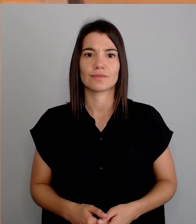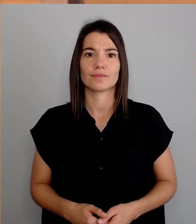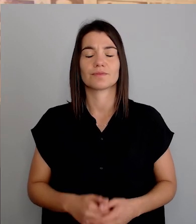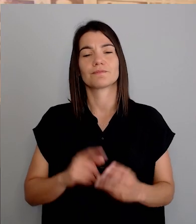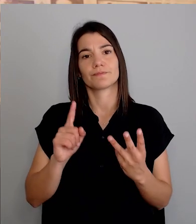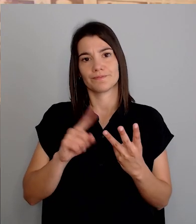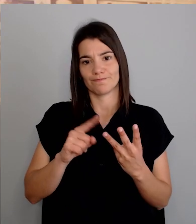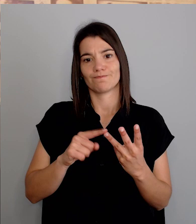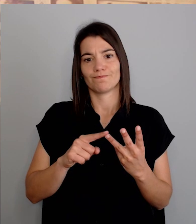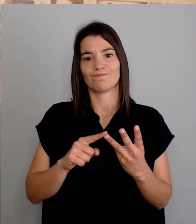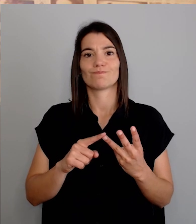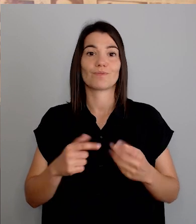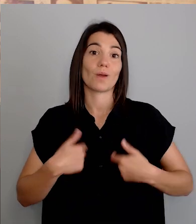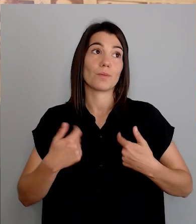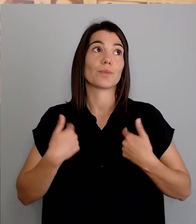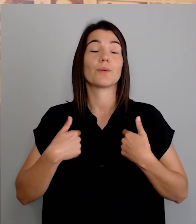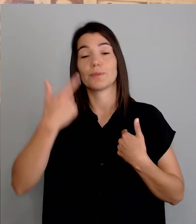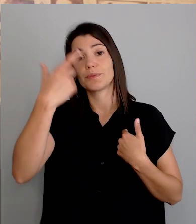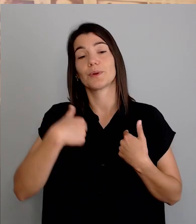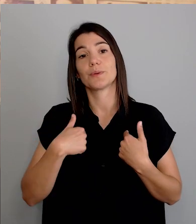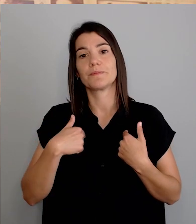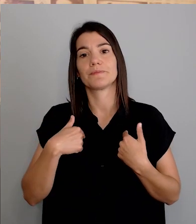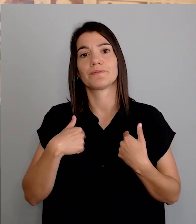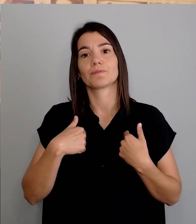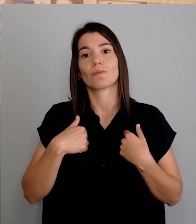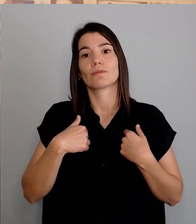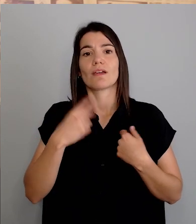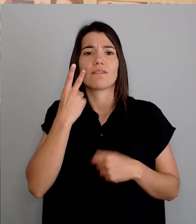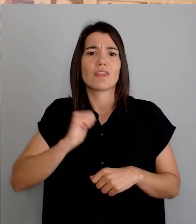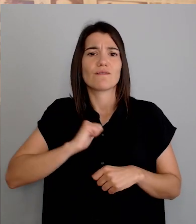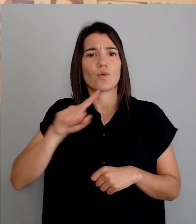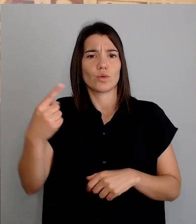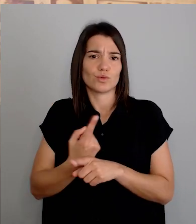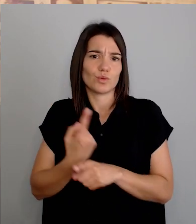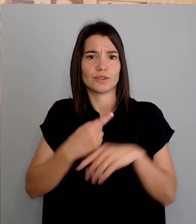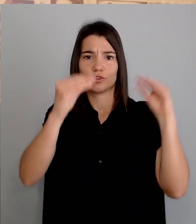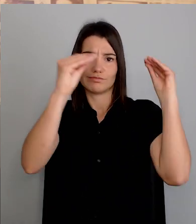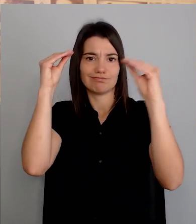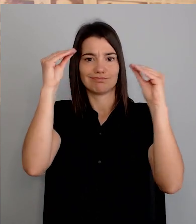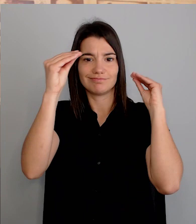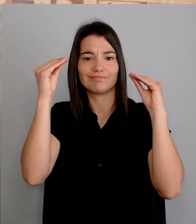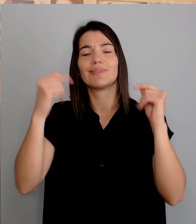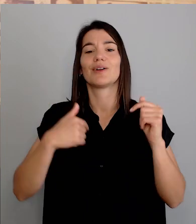O terceiro é que eu próprio, noutros aspectos da minha vida,